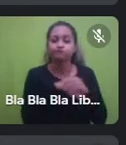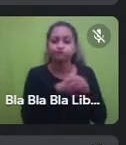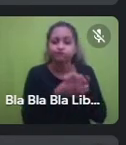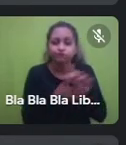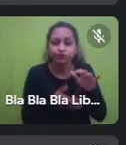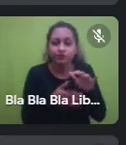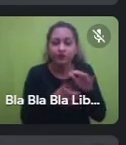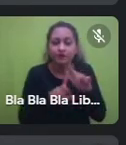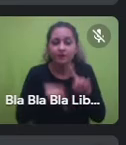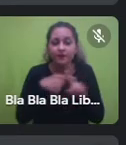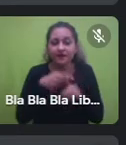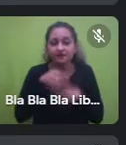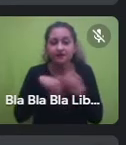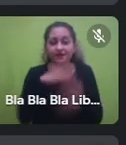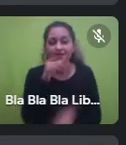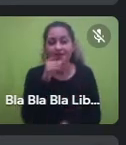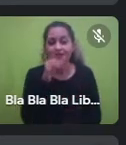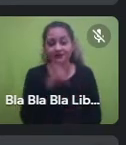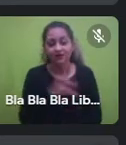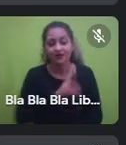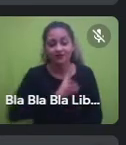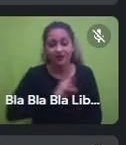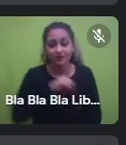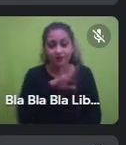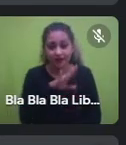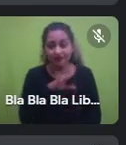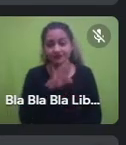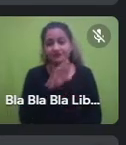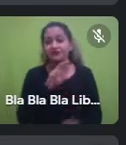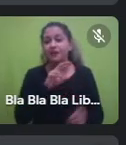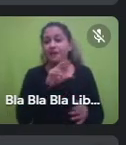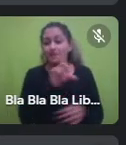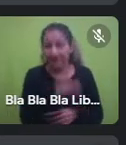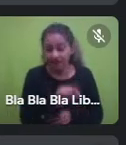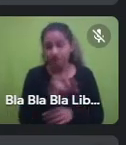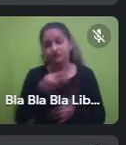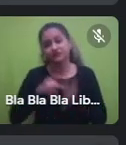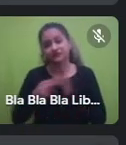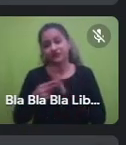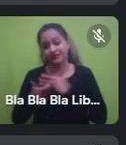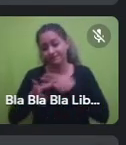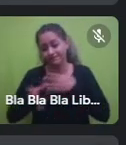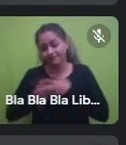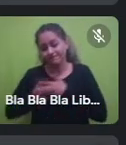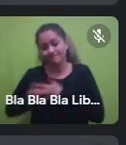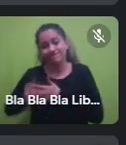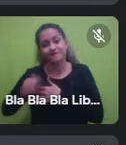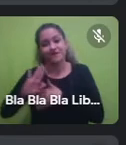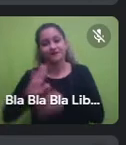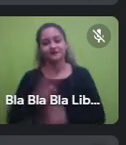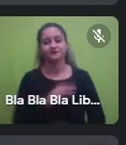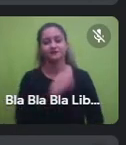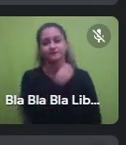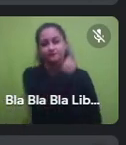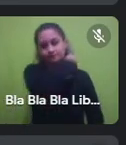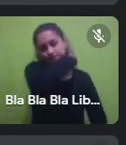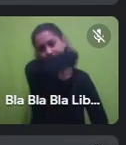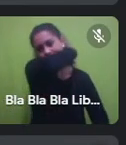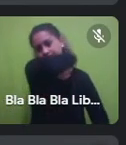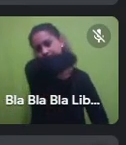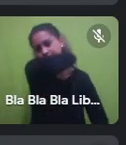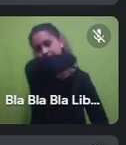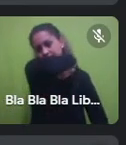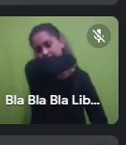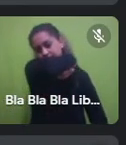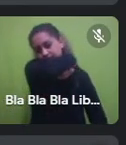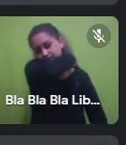esse resultado, quer dizer que o elemento está indo todo para o músculo. Pode passar.